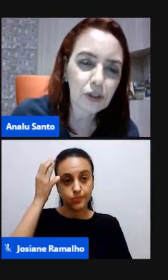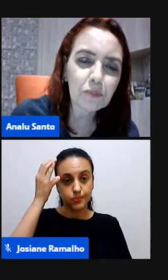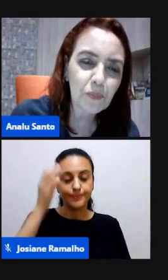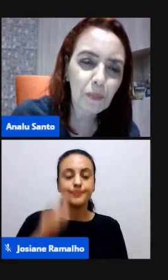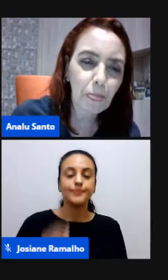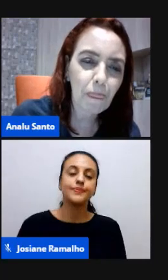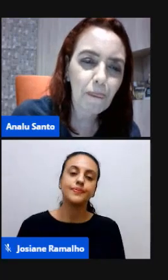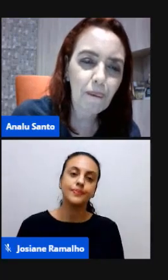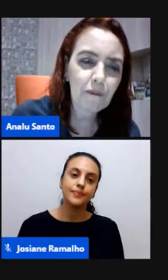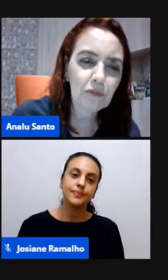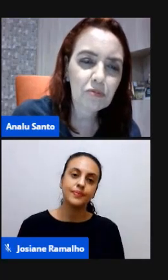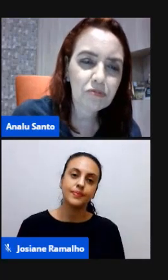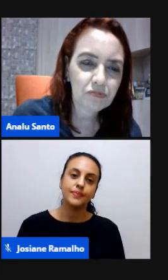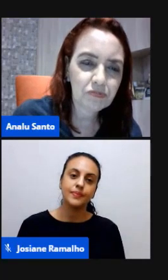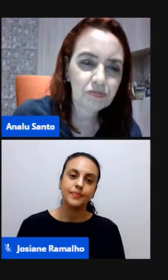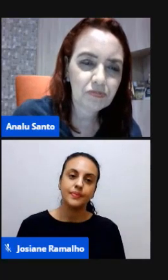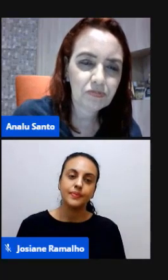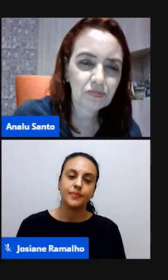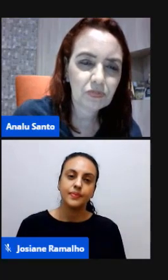mim, por favor.